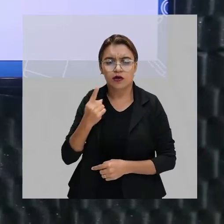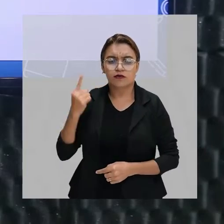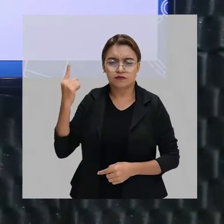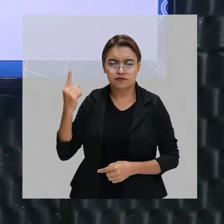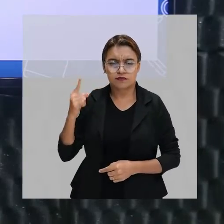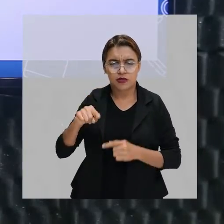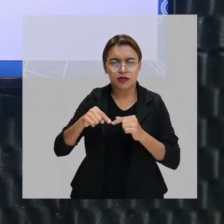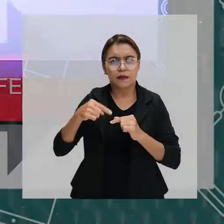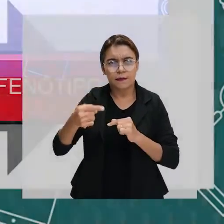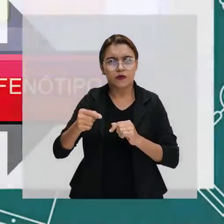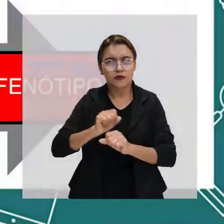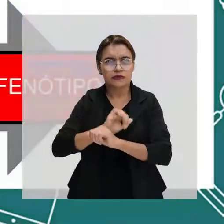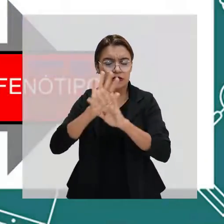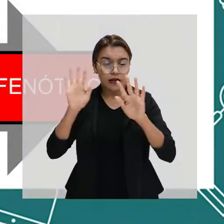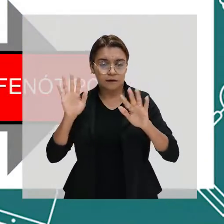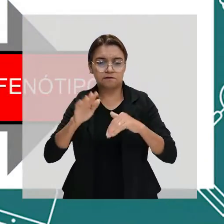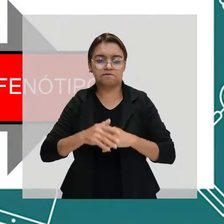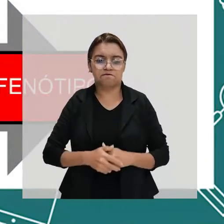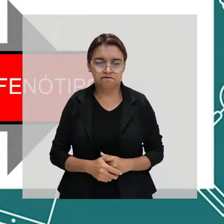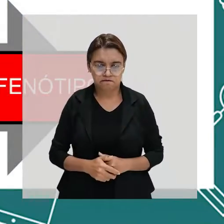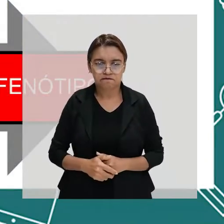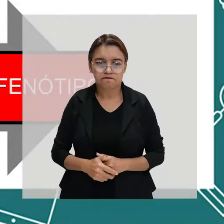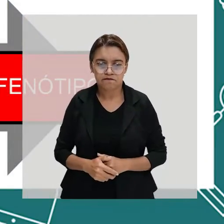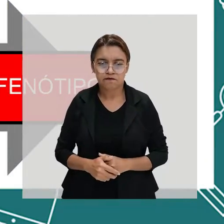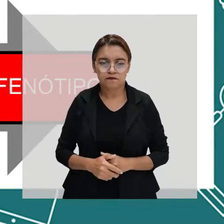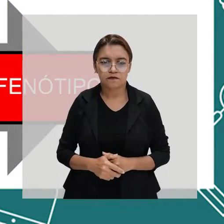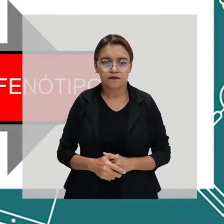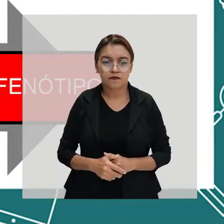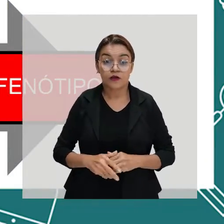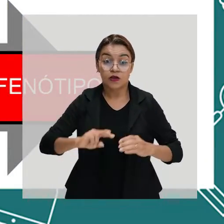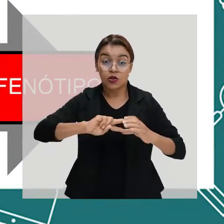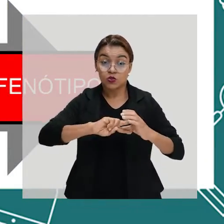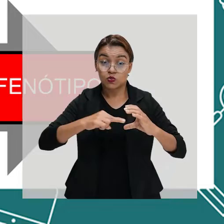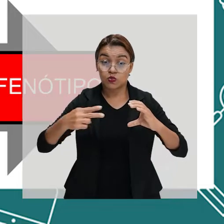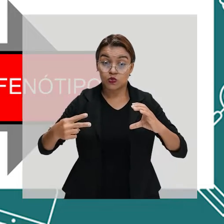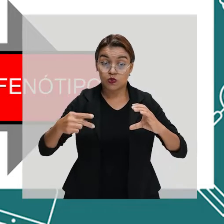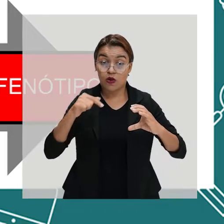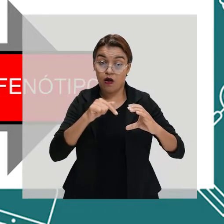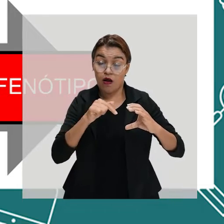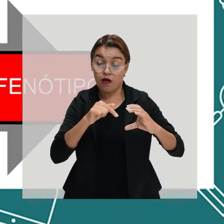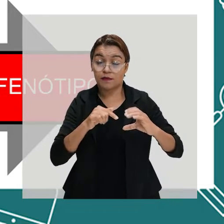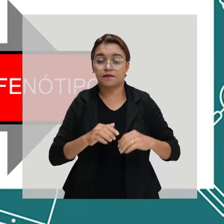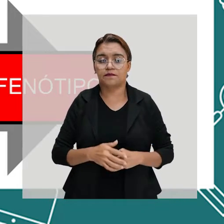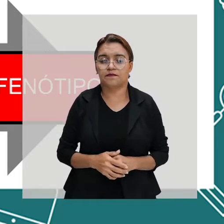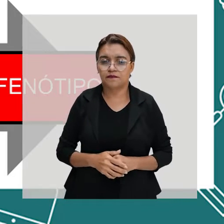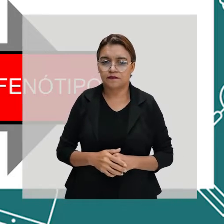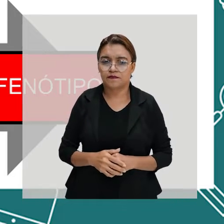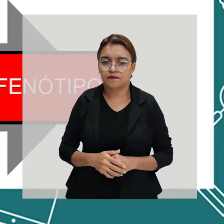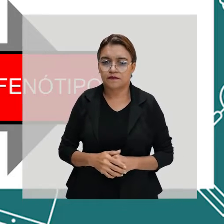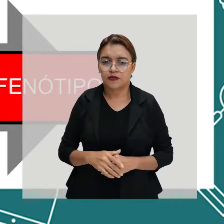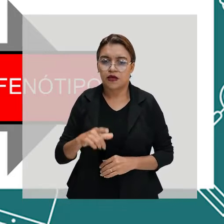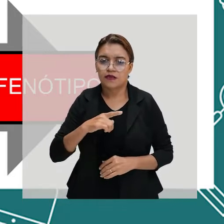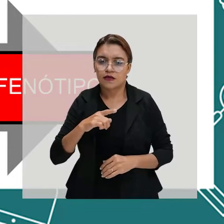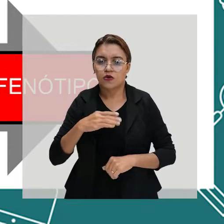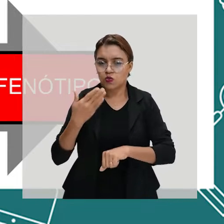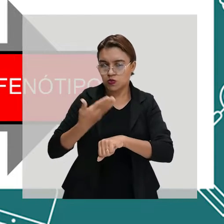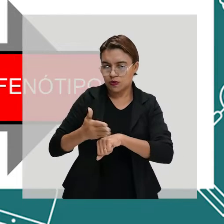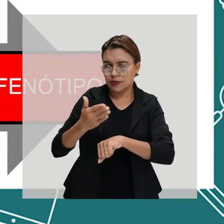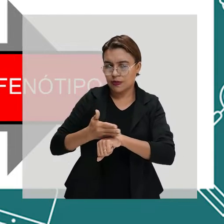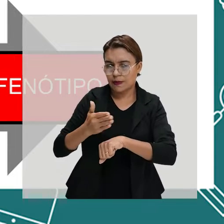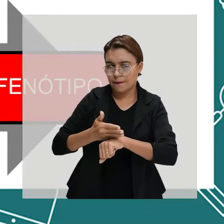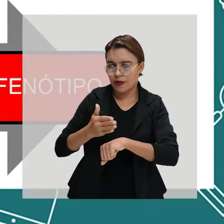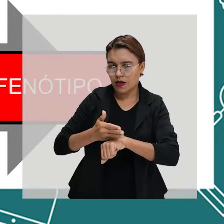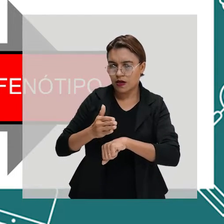ficar mais claro para vocês o bom então genótipo aí nós vamos aqui ó nós temos o treinamento